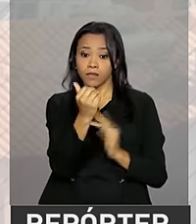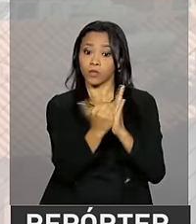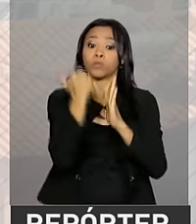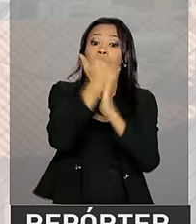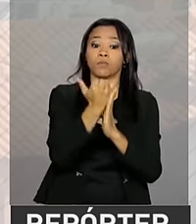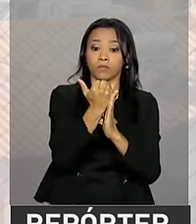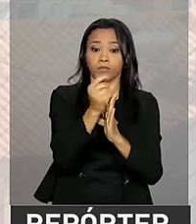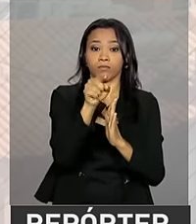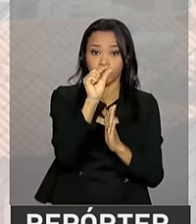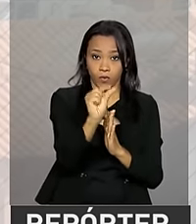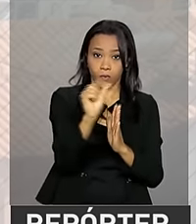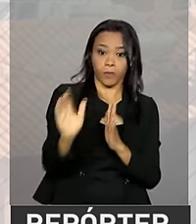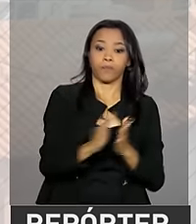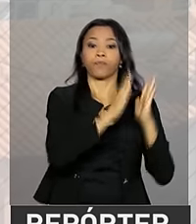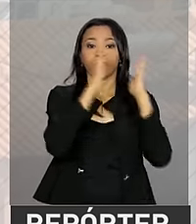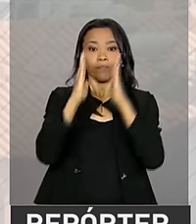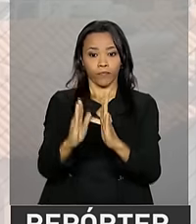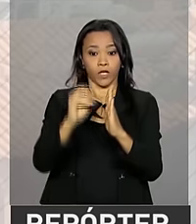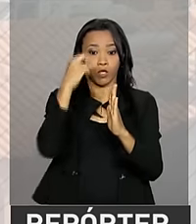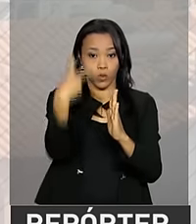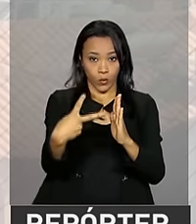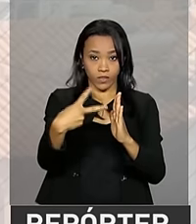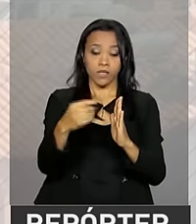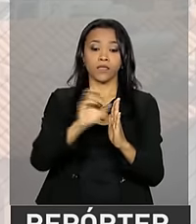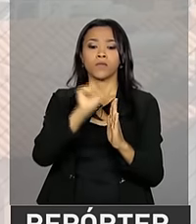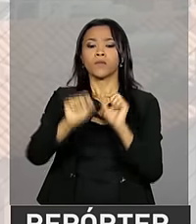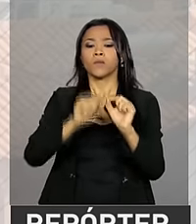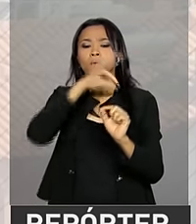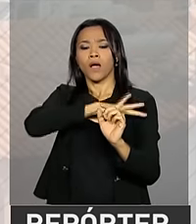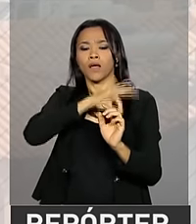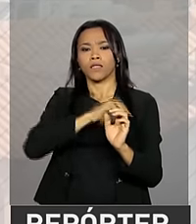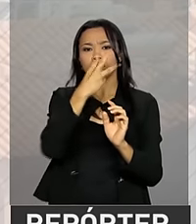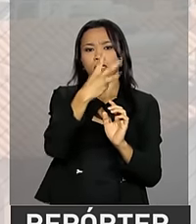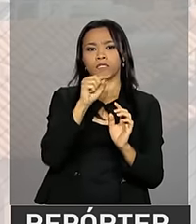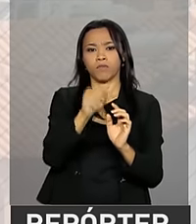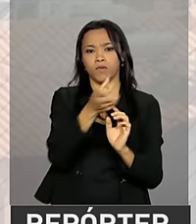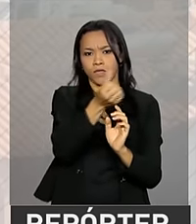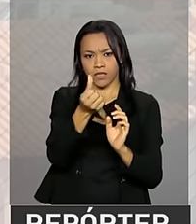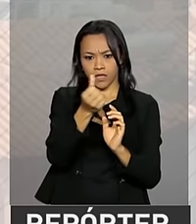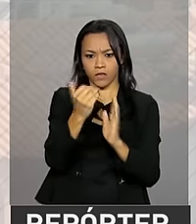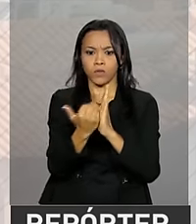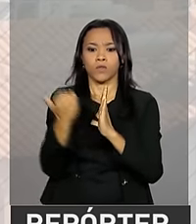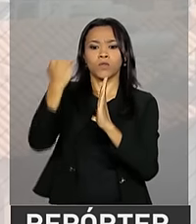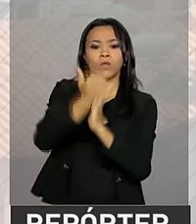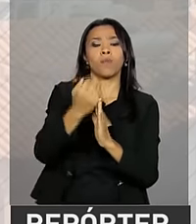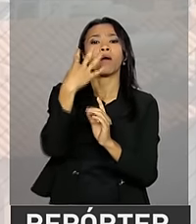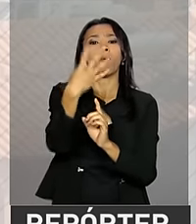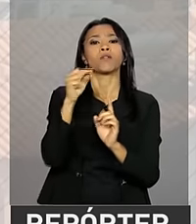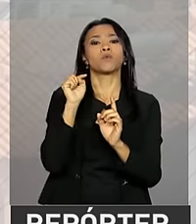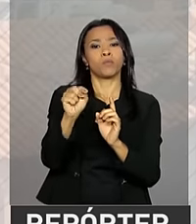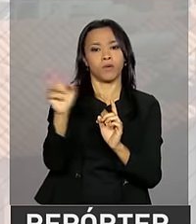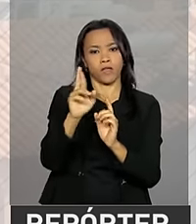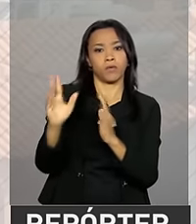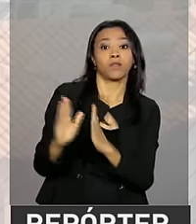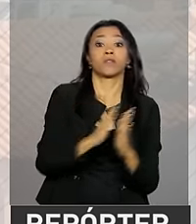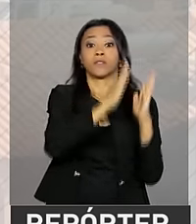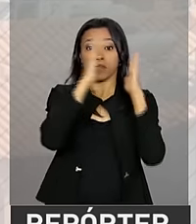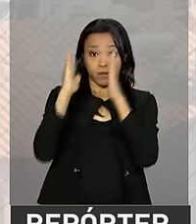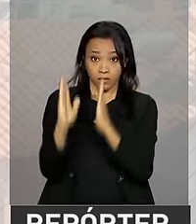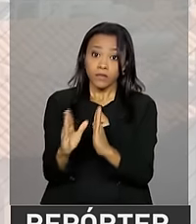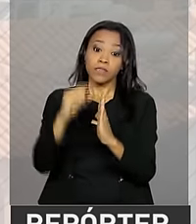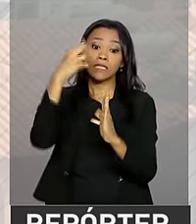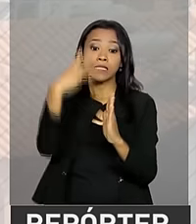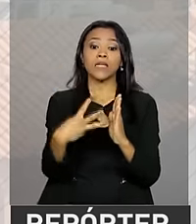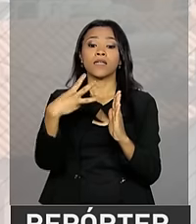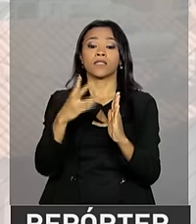renda familiar. Para a faixa 2, o limite de renda familiar sobe de R$ 3.600 para R$ 4.000 por mês. E na faixa